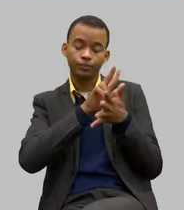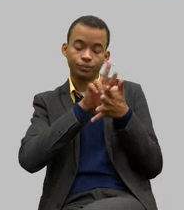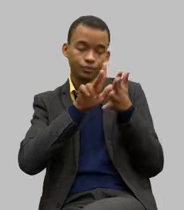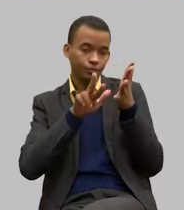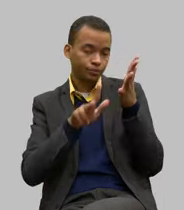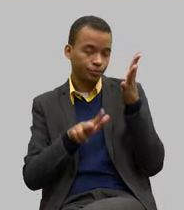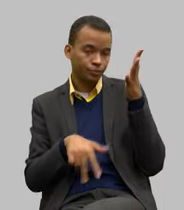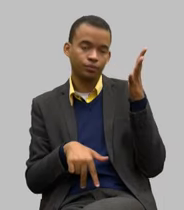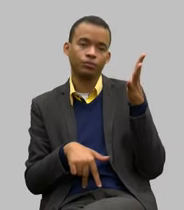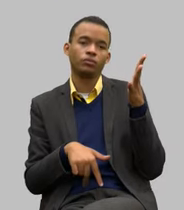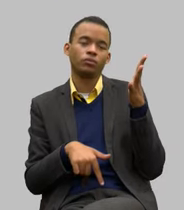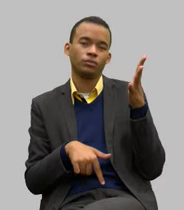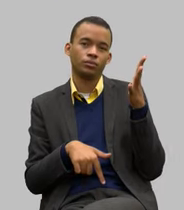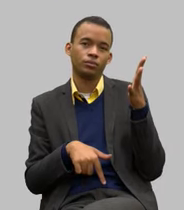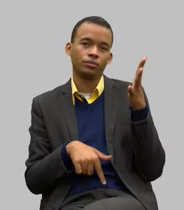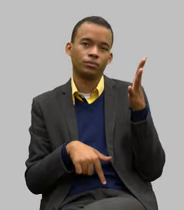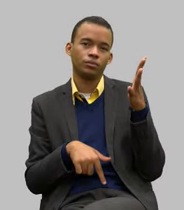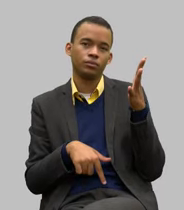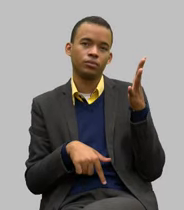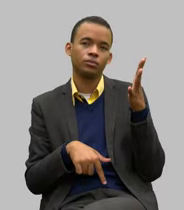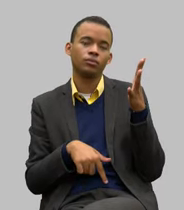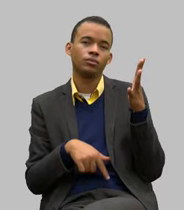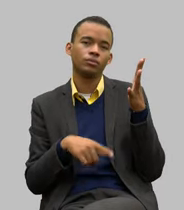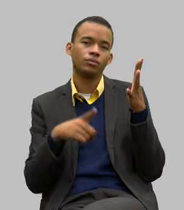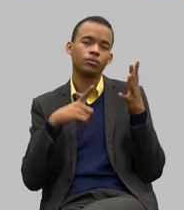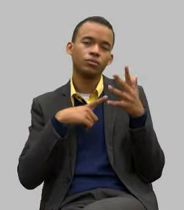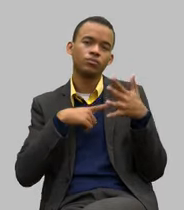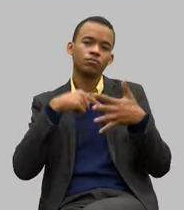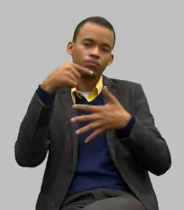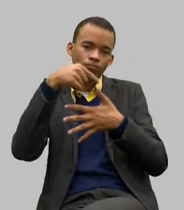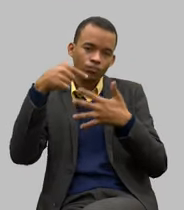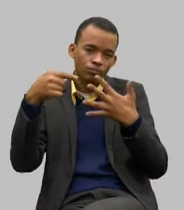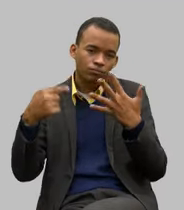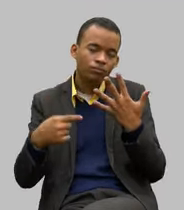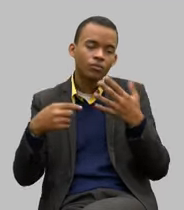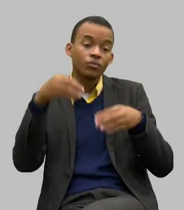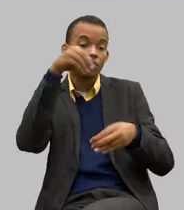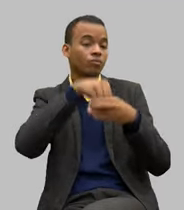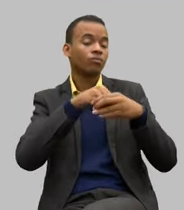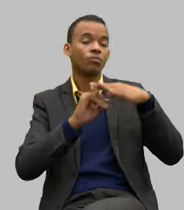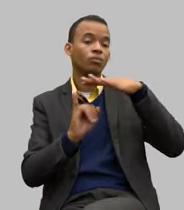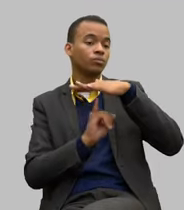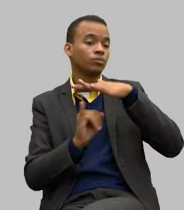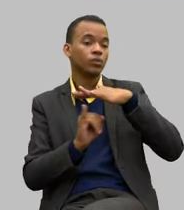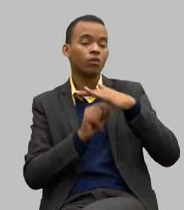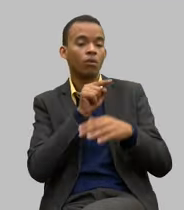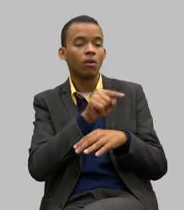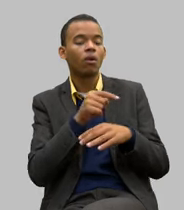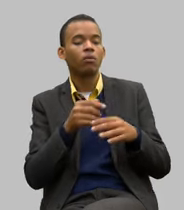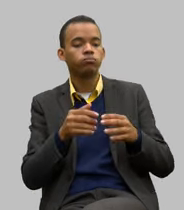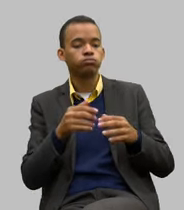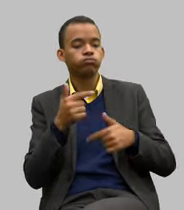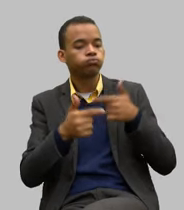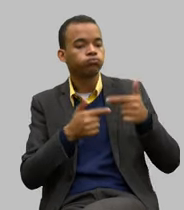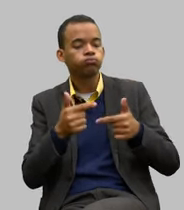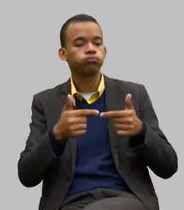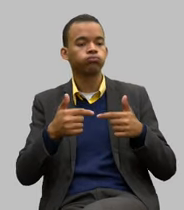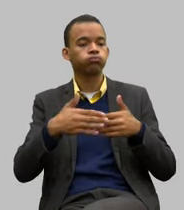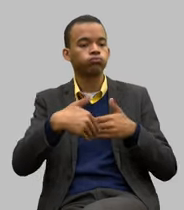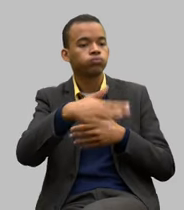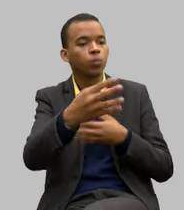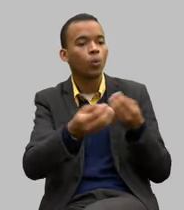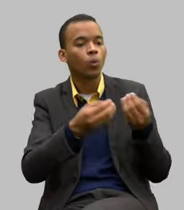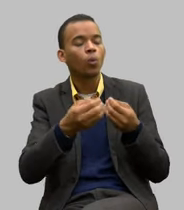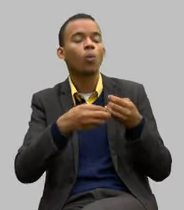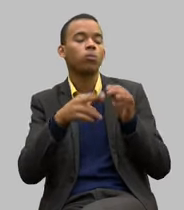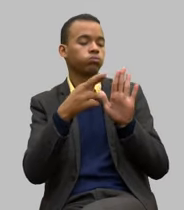de de questões que envolva toda a estrutura da carreira então assim eu quero que é uma notícia para mim